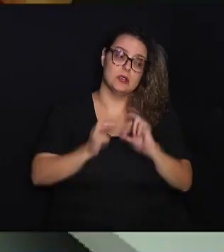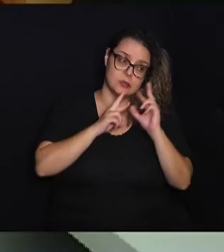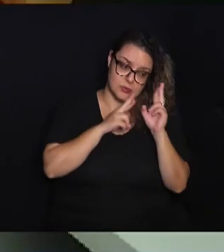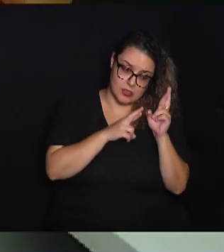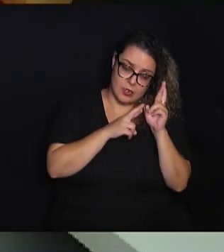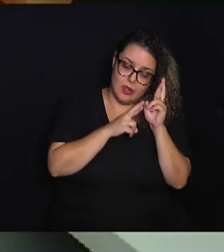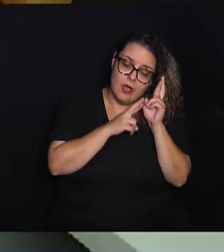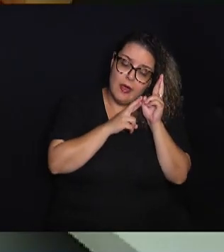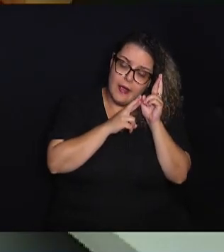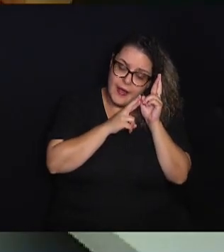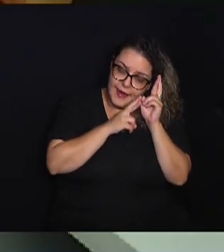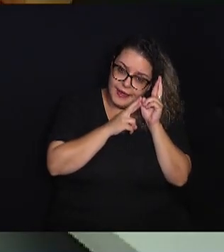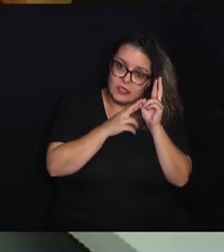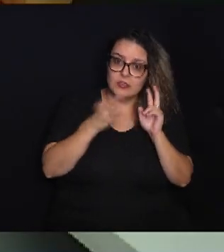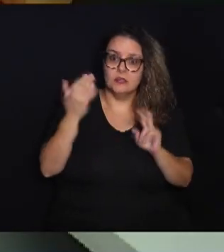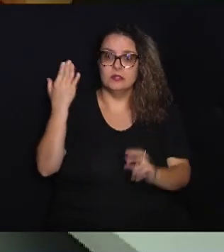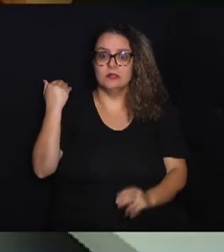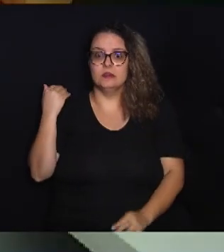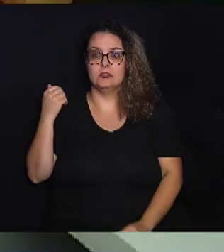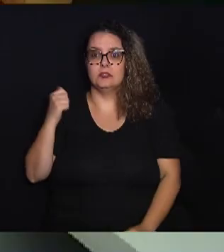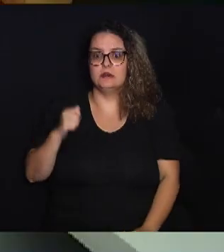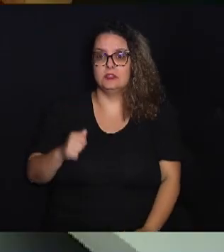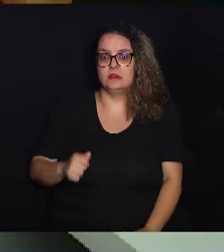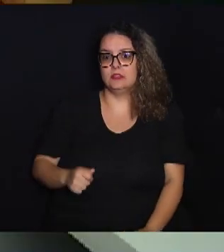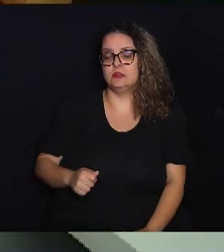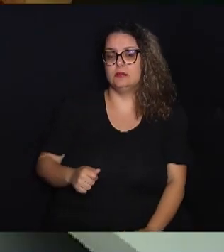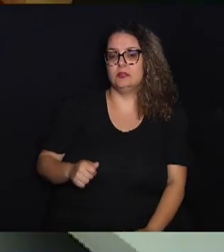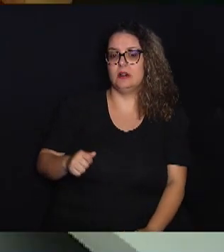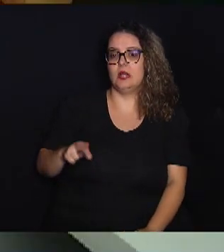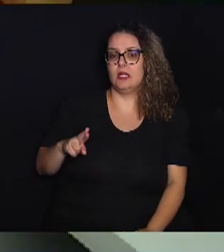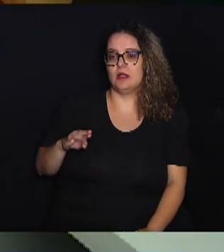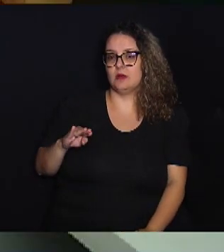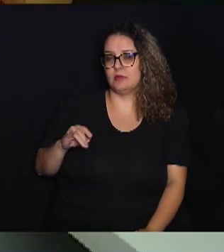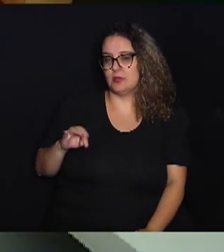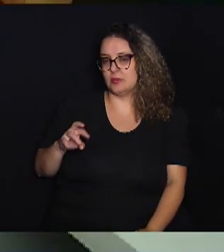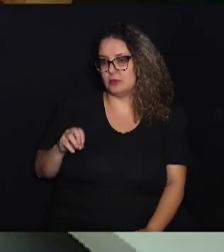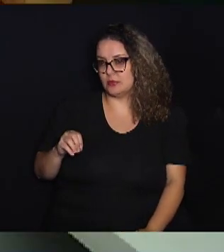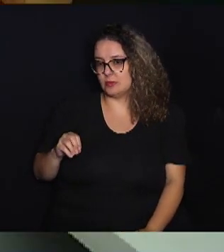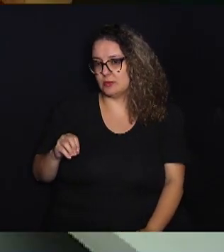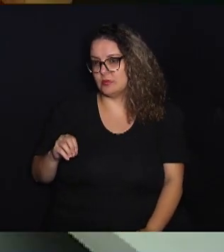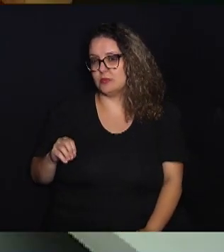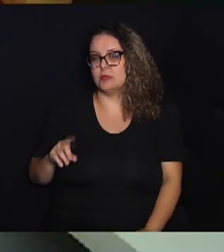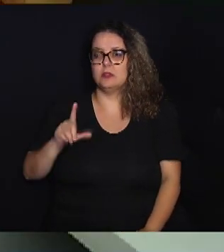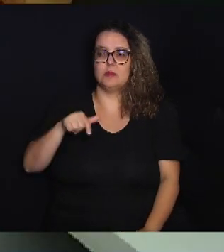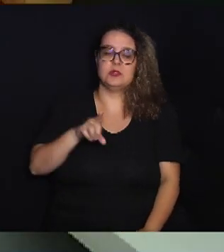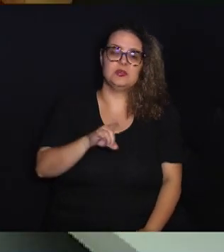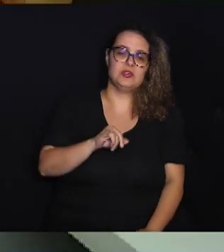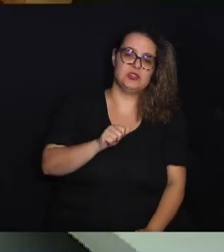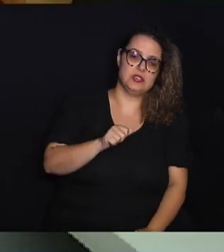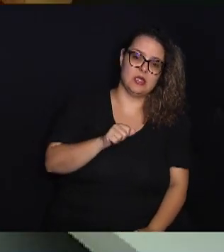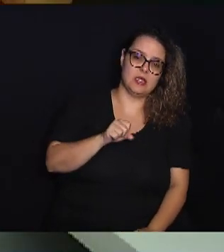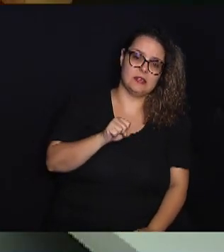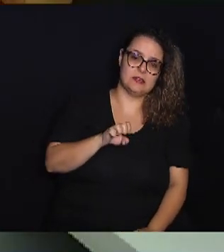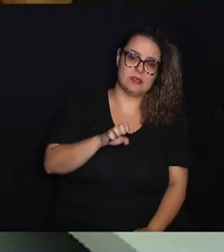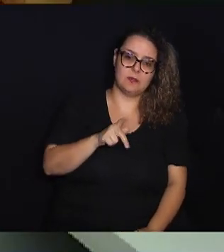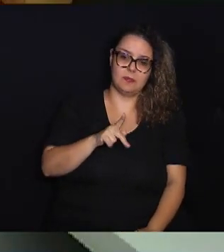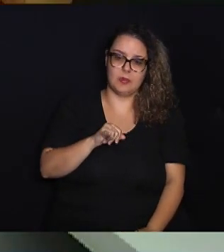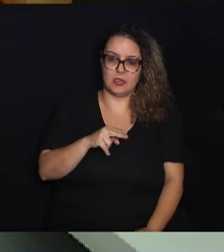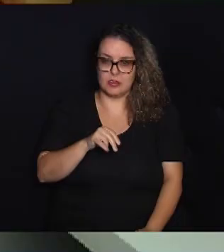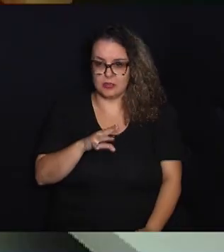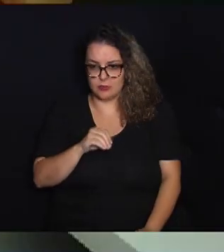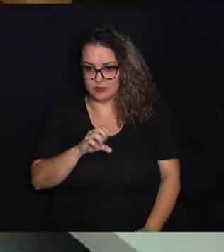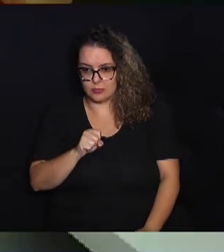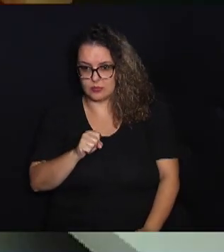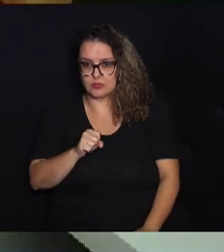se usou no passado barbitúrico, a gente passou por um período dos benzodiazepínicos, né? Que são aqueles